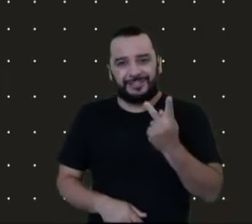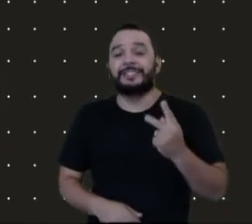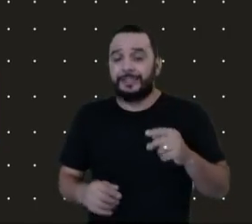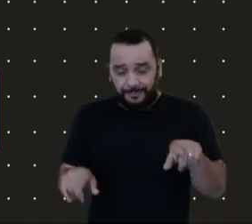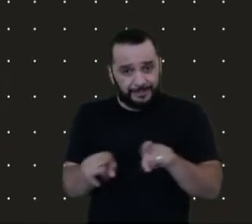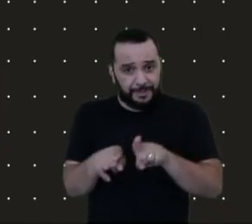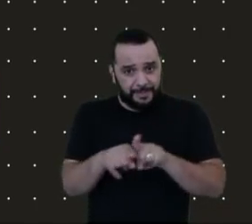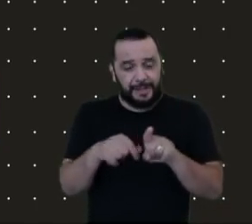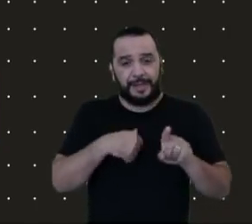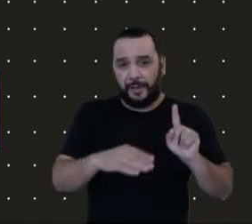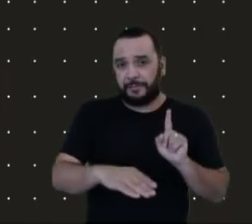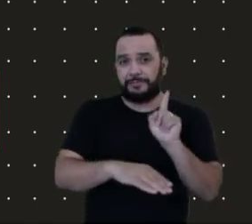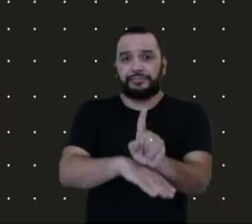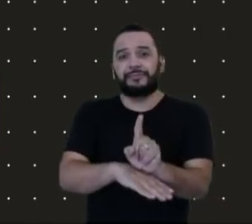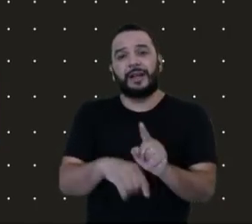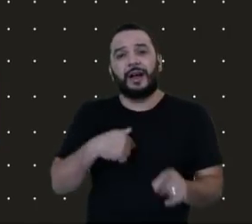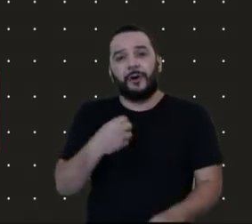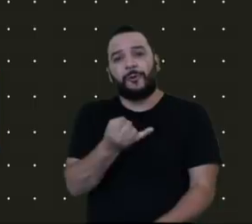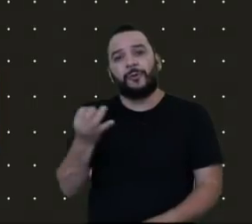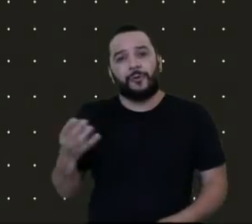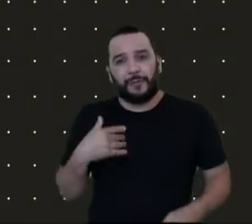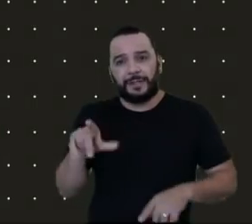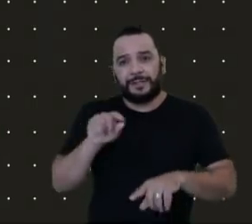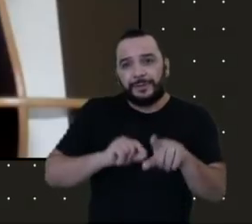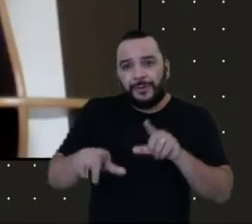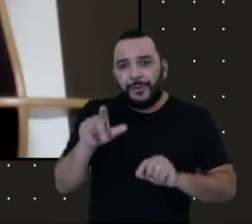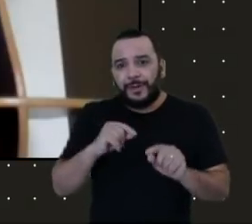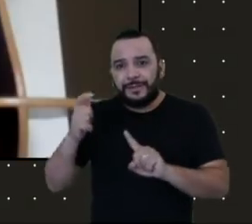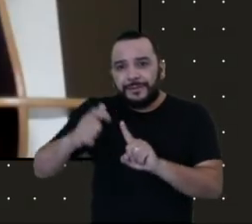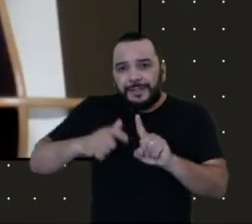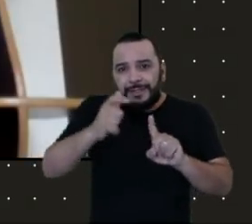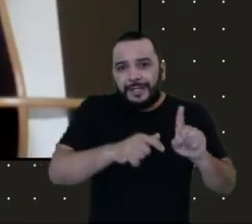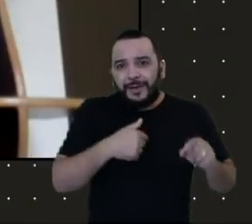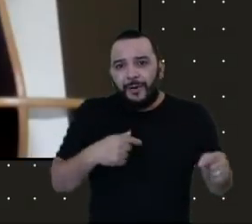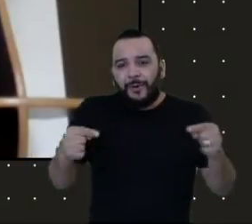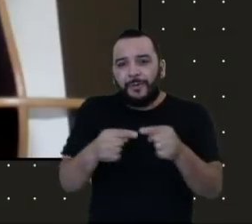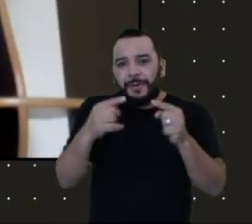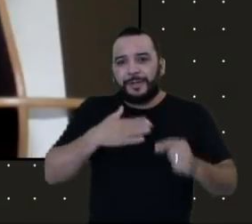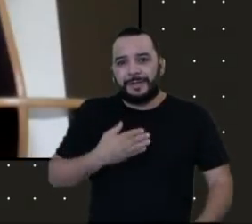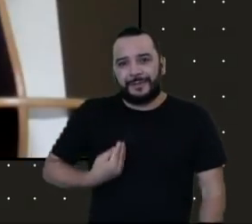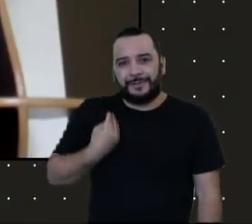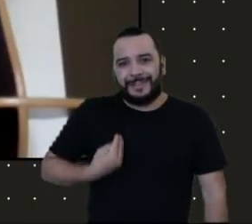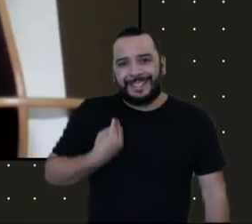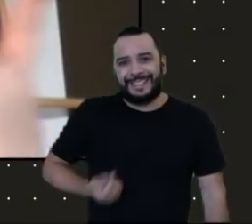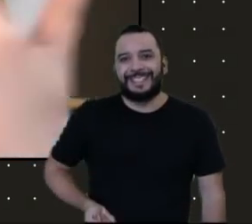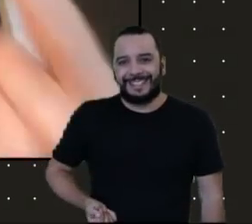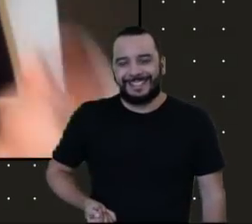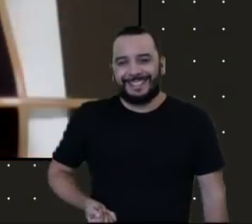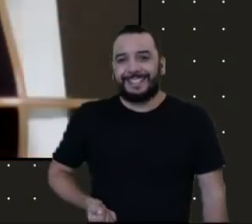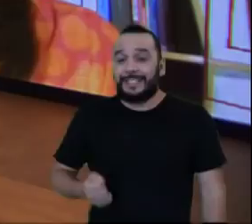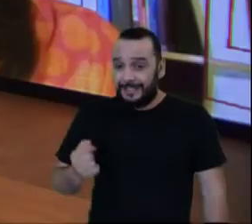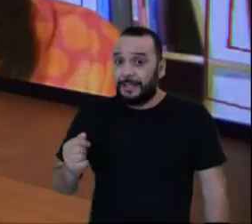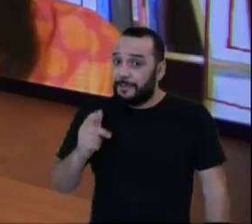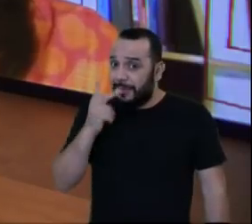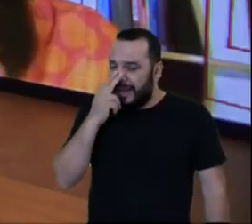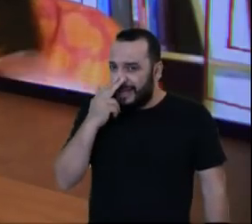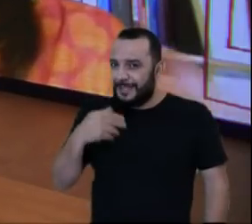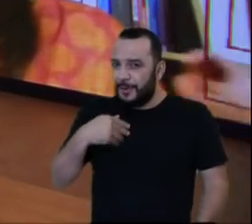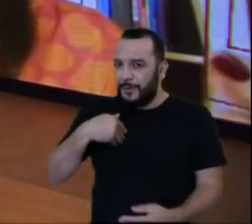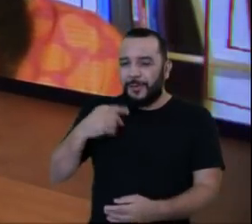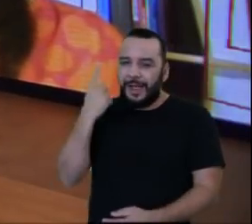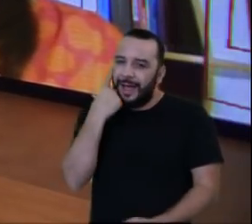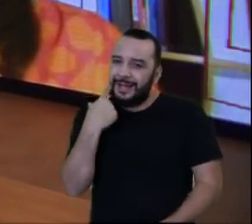universo dela. Então, eu já estava preparada para seguir sozinha. Então, na verdade, eu acho que foi